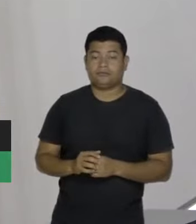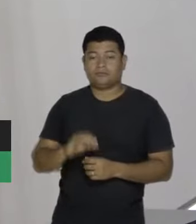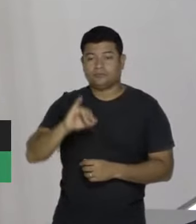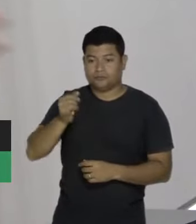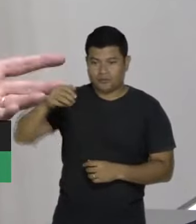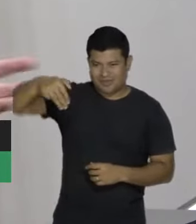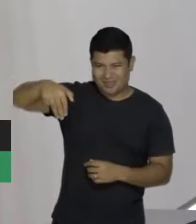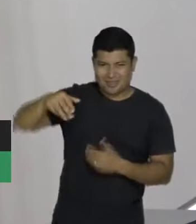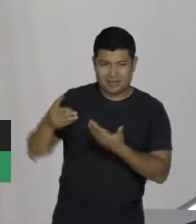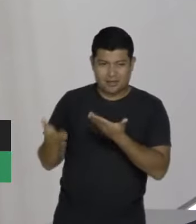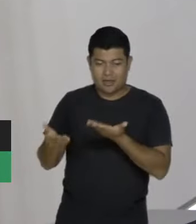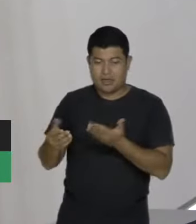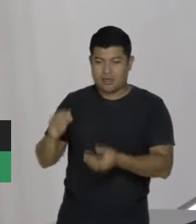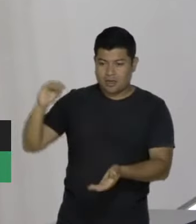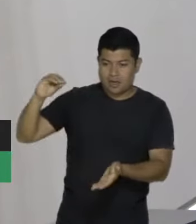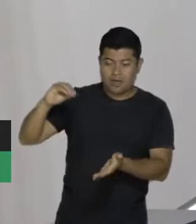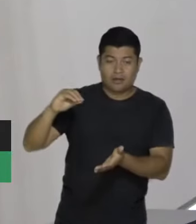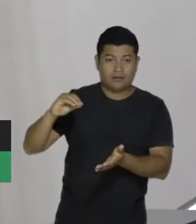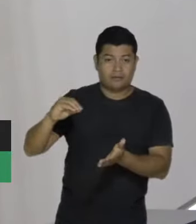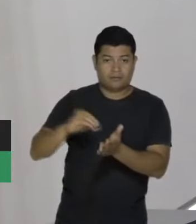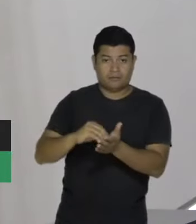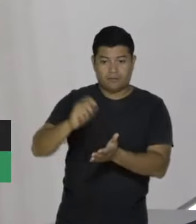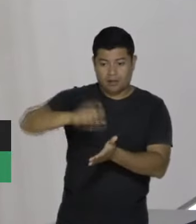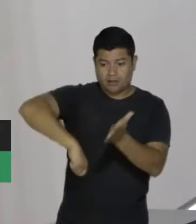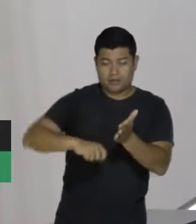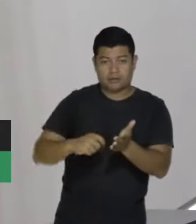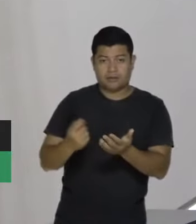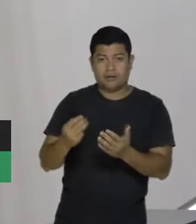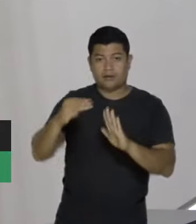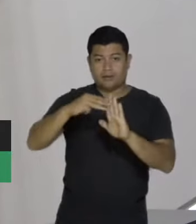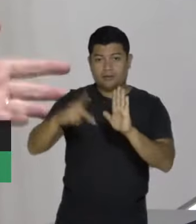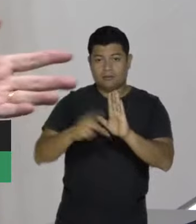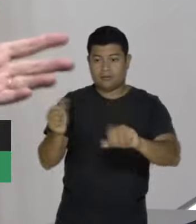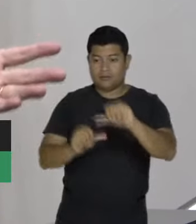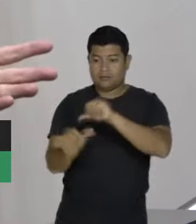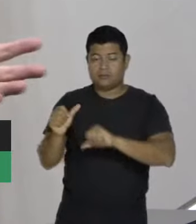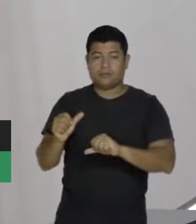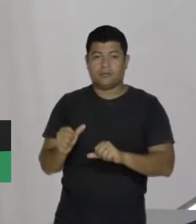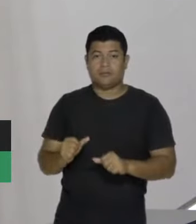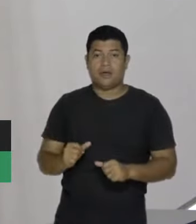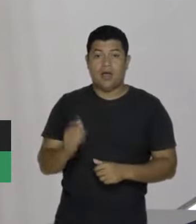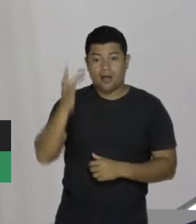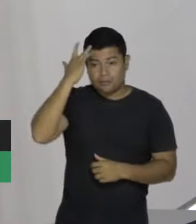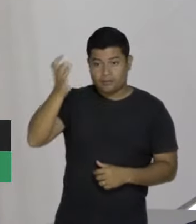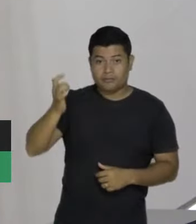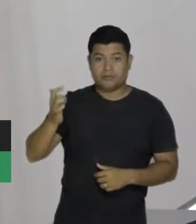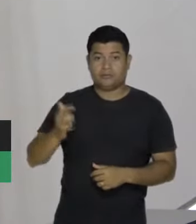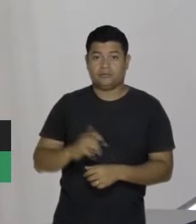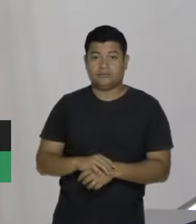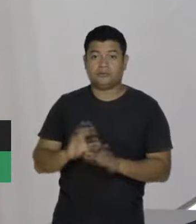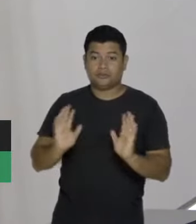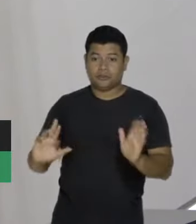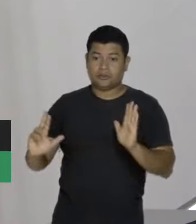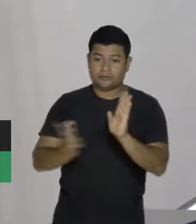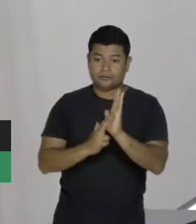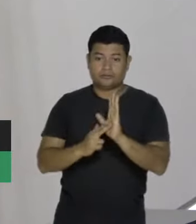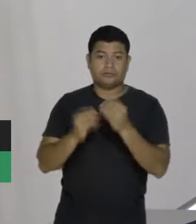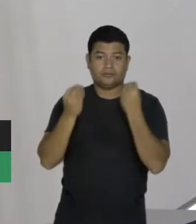medida provisória da reforma administrativa. Amanhã mesmo, dá posse